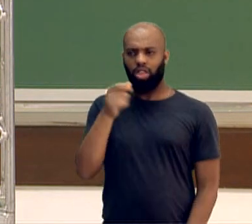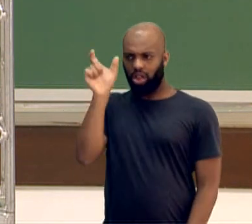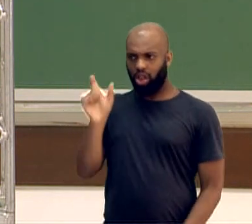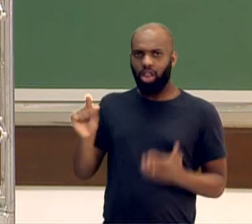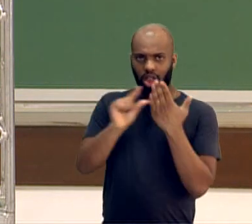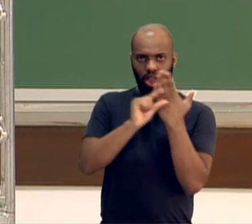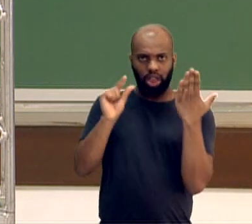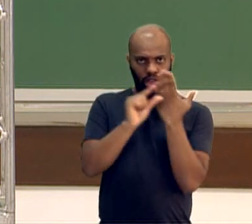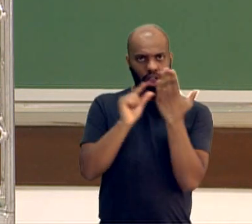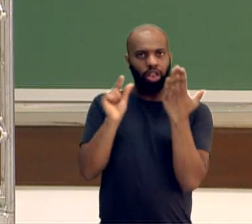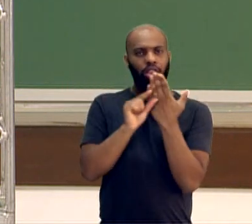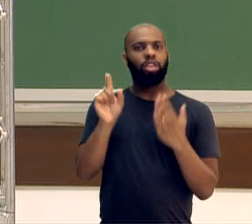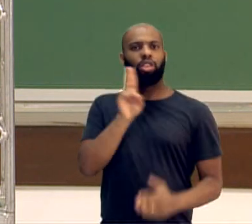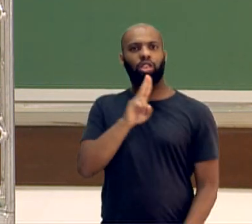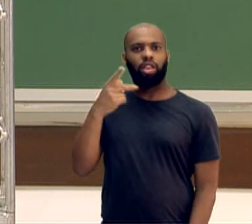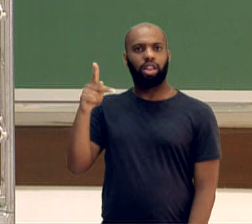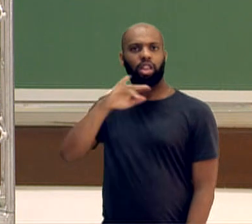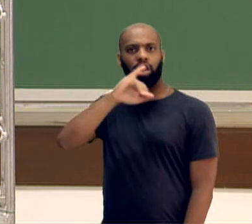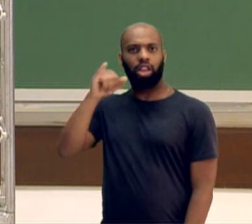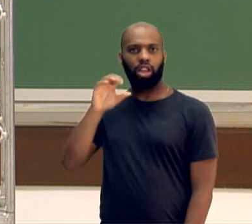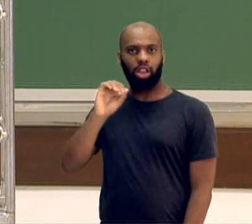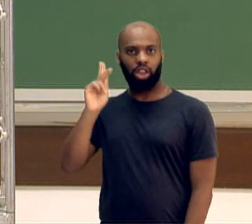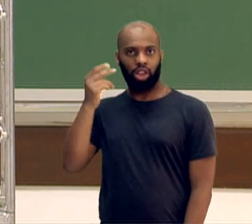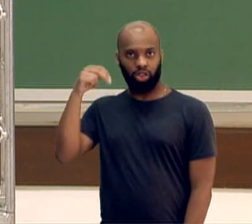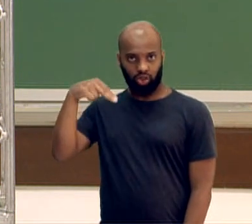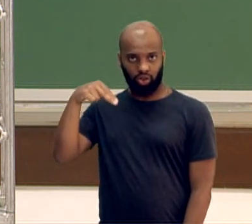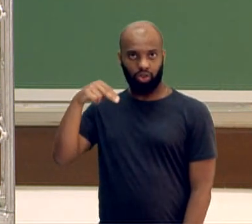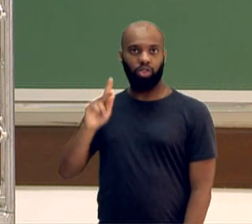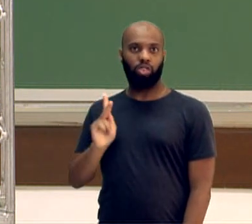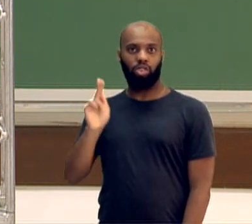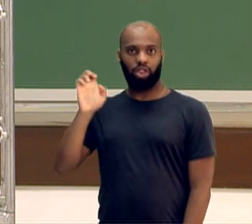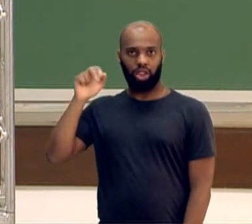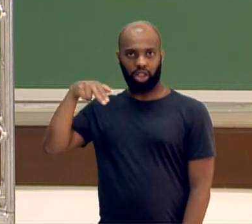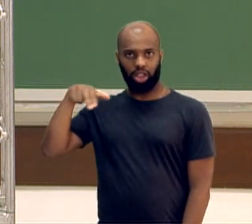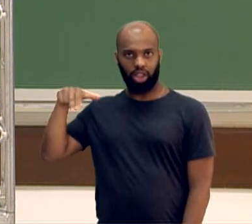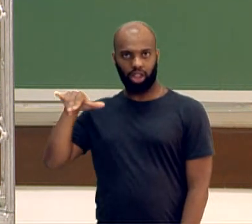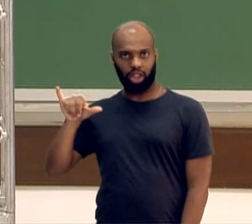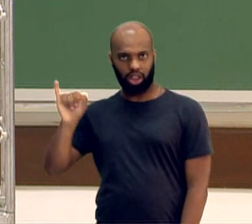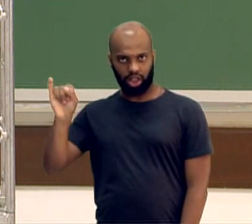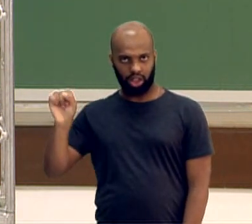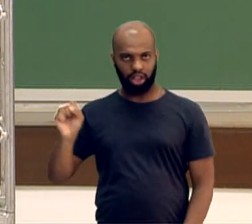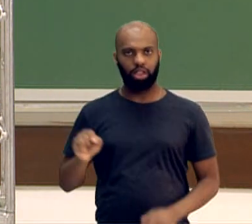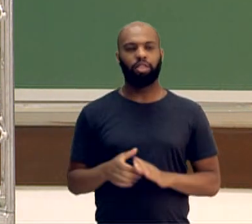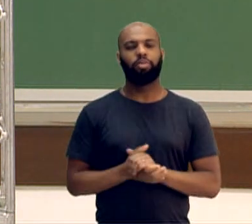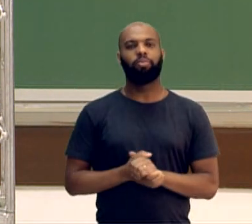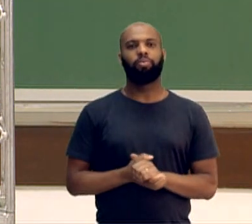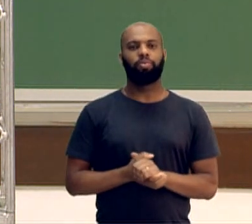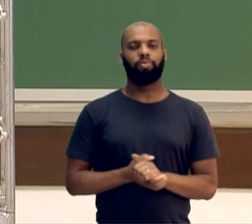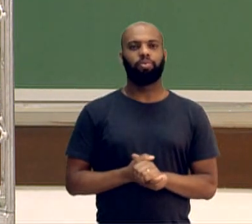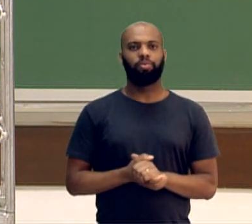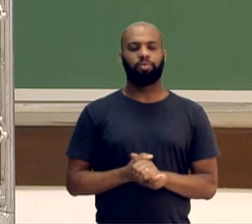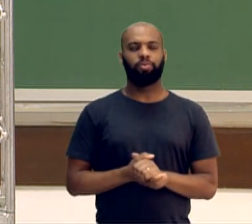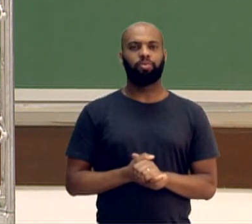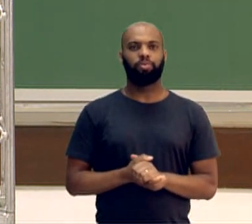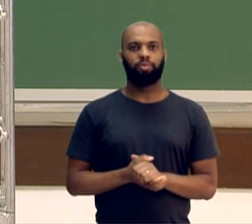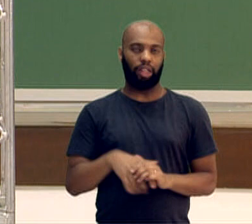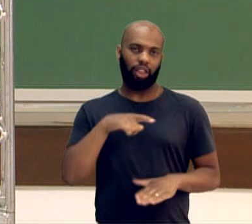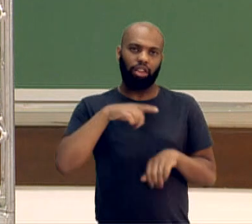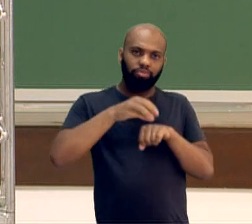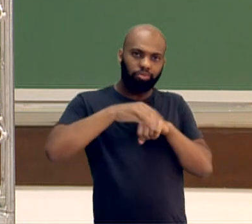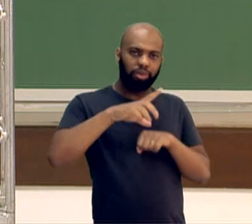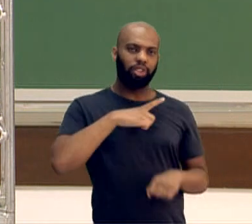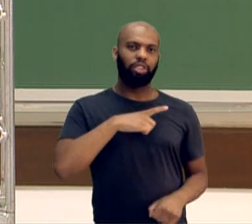Estado, o intelectual do Estado, chamado John Keynes. Né? Keynes, keynesianismo. Beleza? Então, ficam essas dicas. Né? Essas